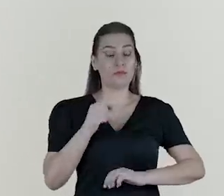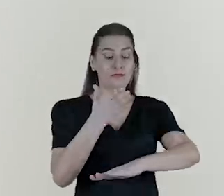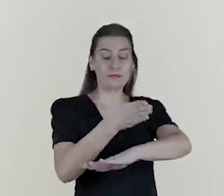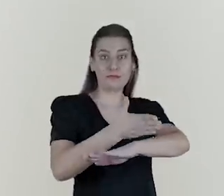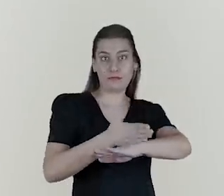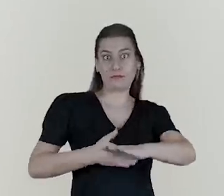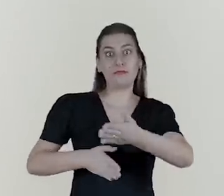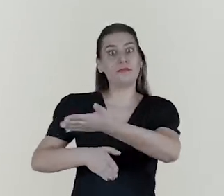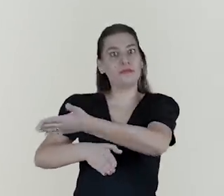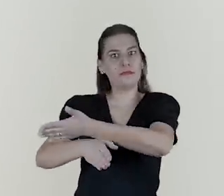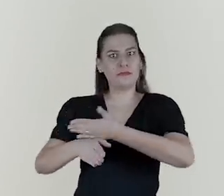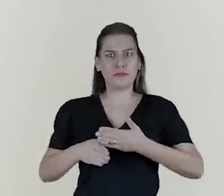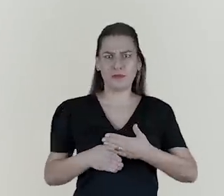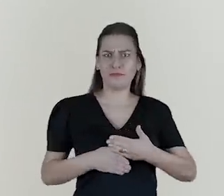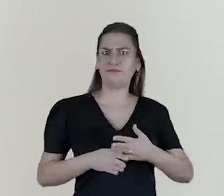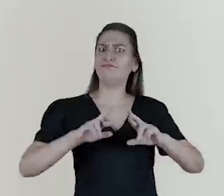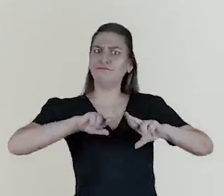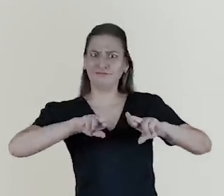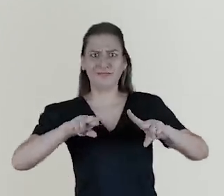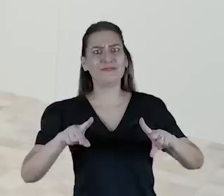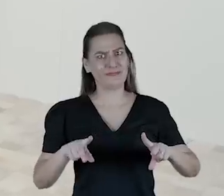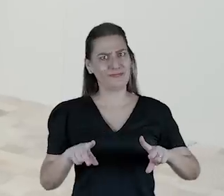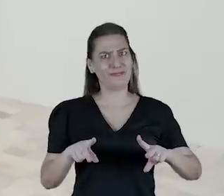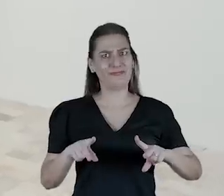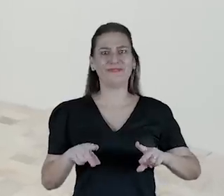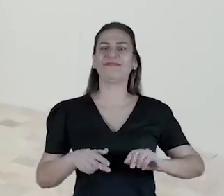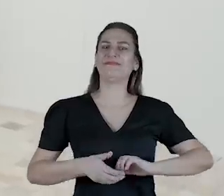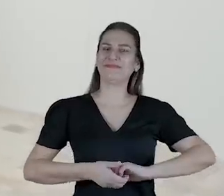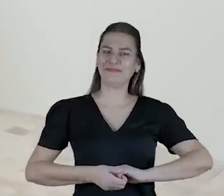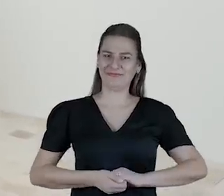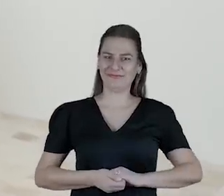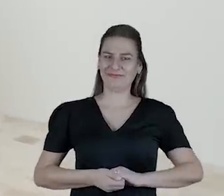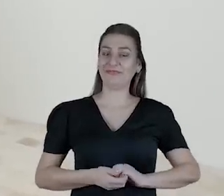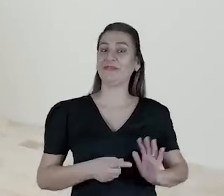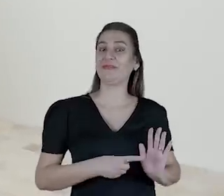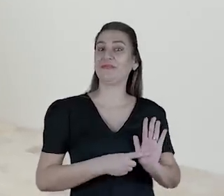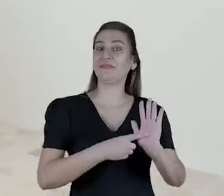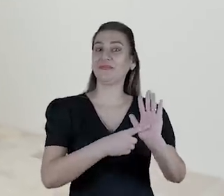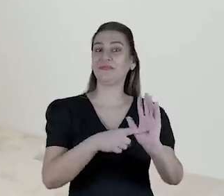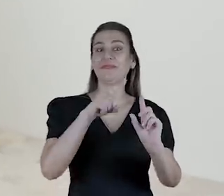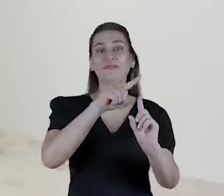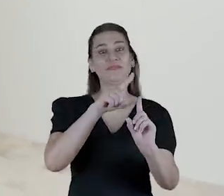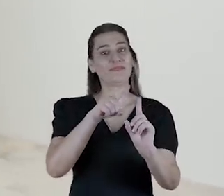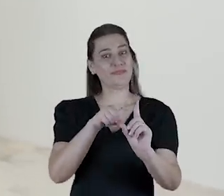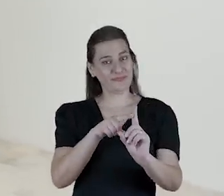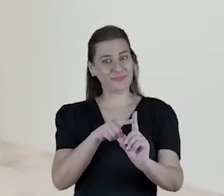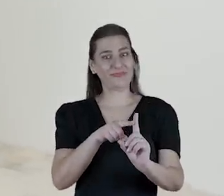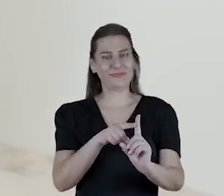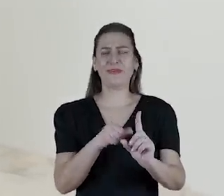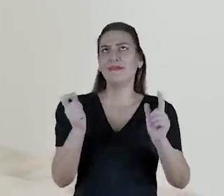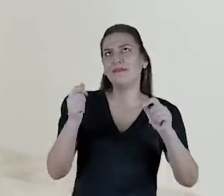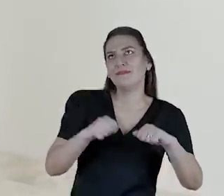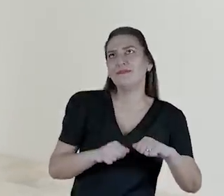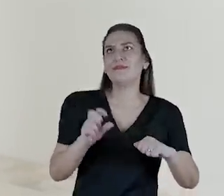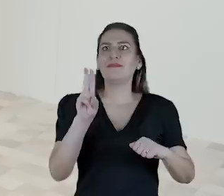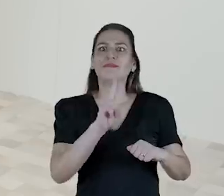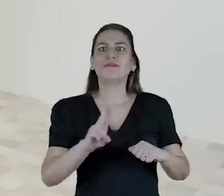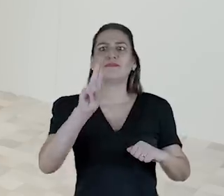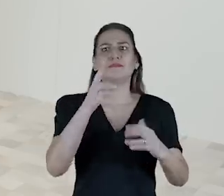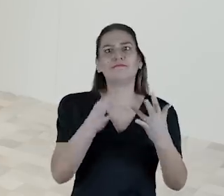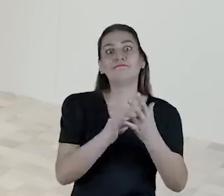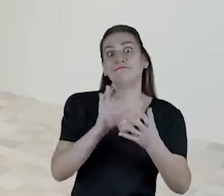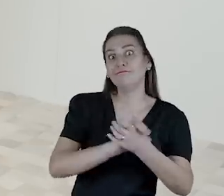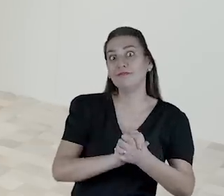manga longa e com recorte bem diferenciado, favorecendo ainda mais a barriguinha. Um vestido que serve até para um evento